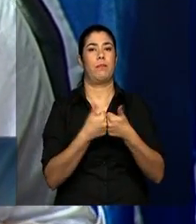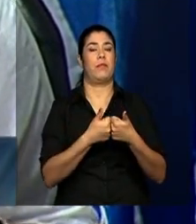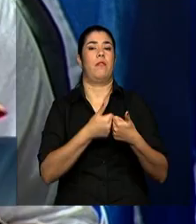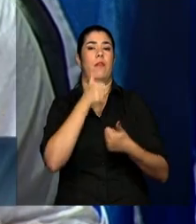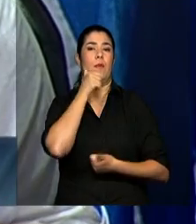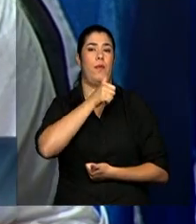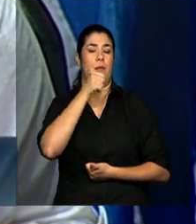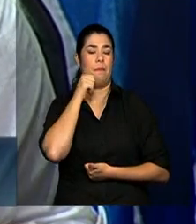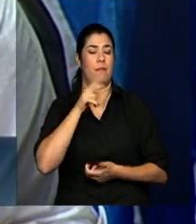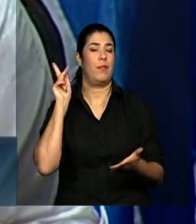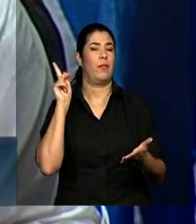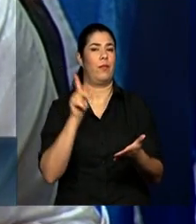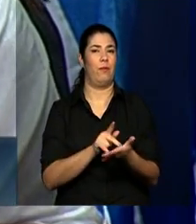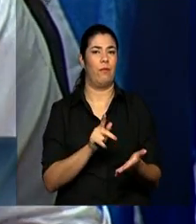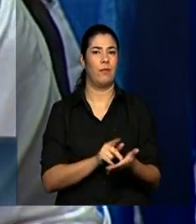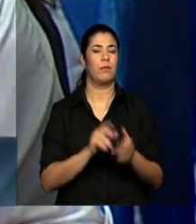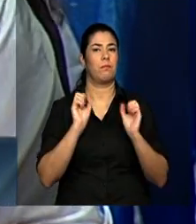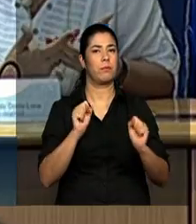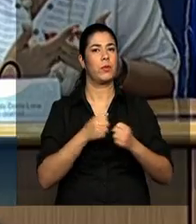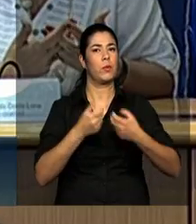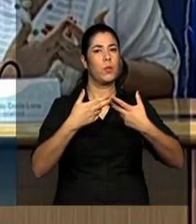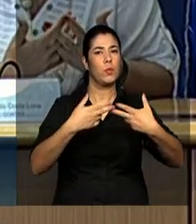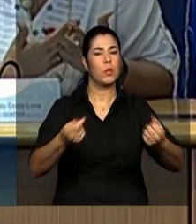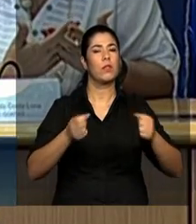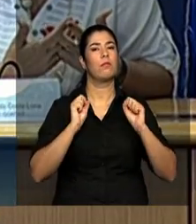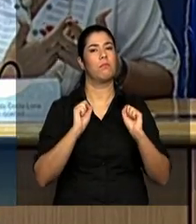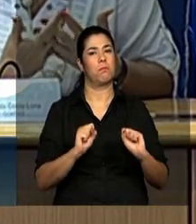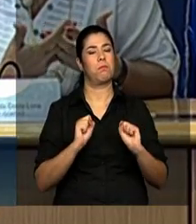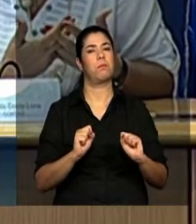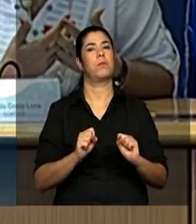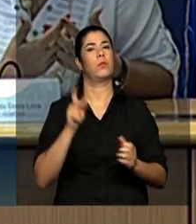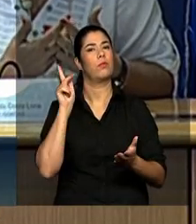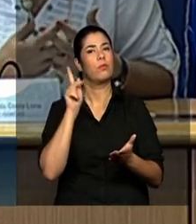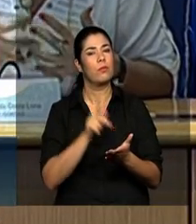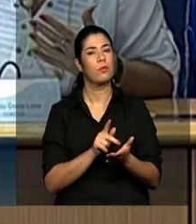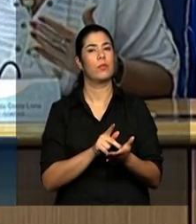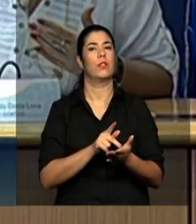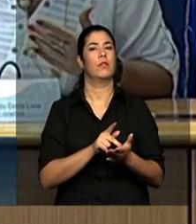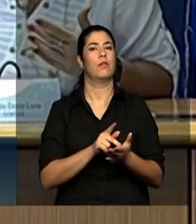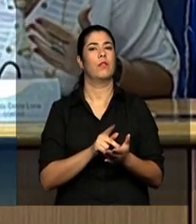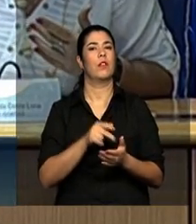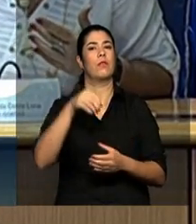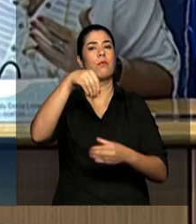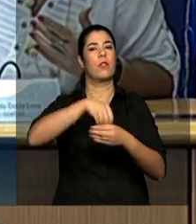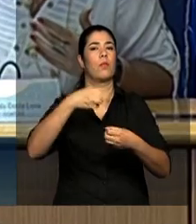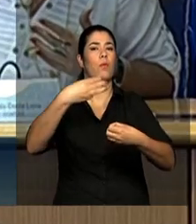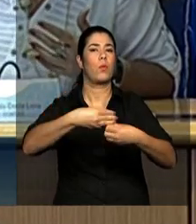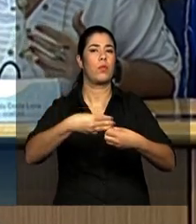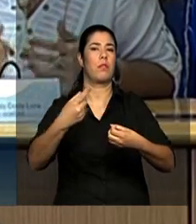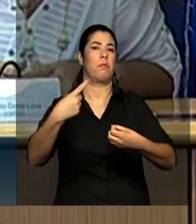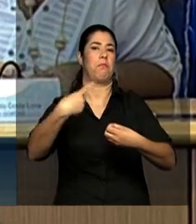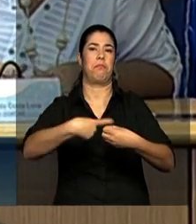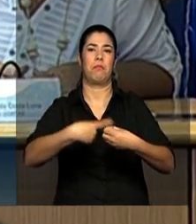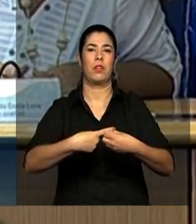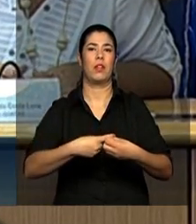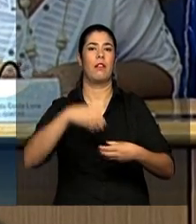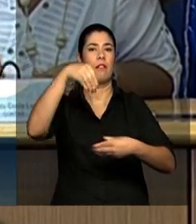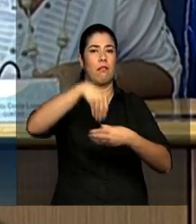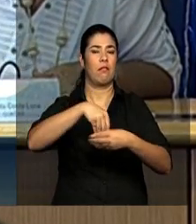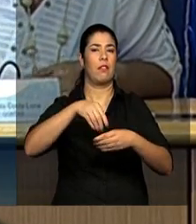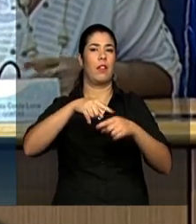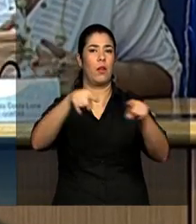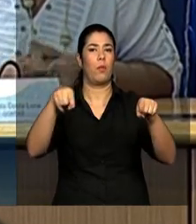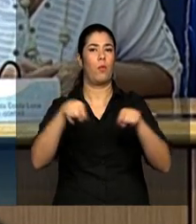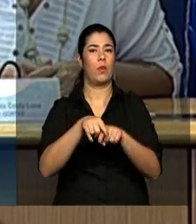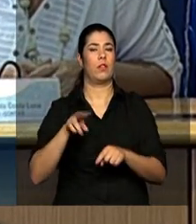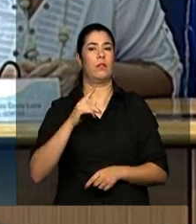mulheres, fazer, de fato, ter essa condição de que elas possam, efetivamente, lá no seu município, lá na unidade de saúde,